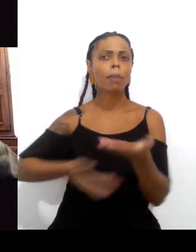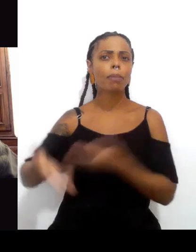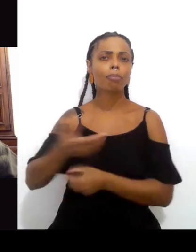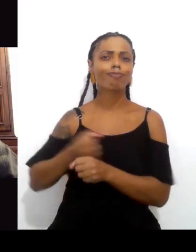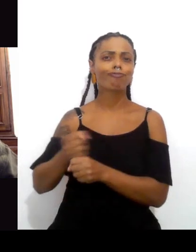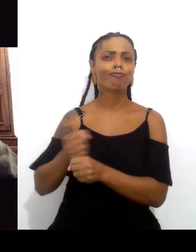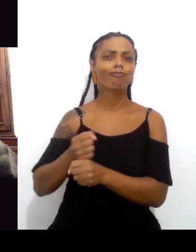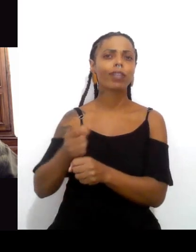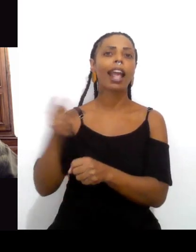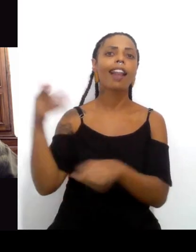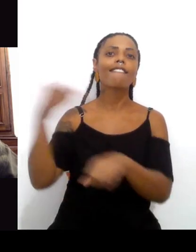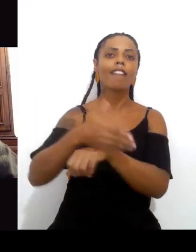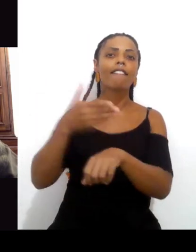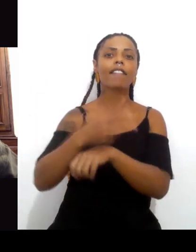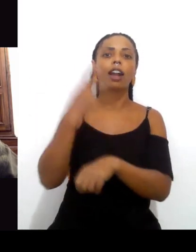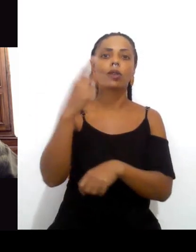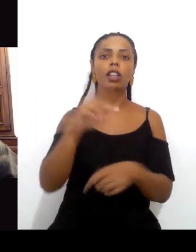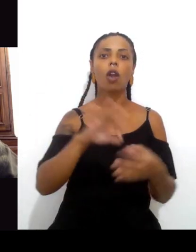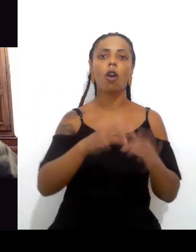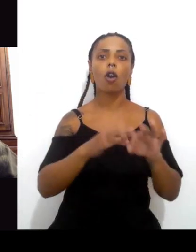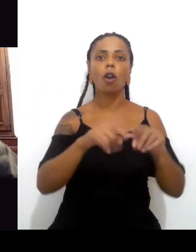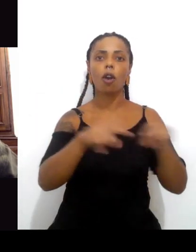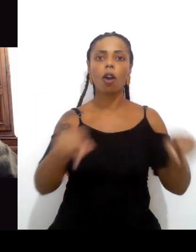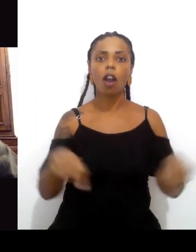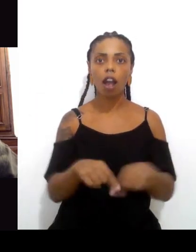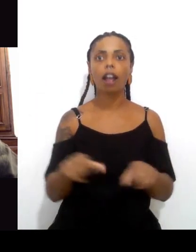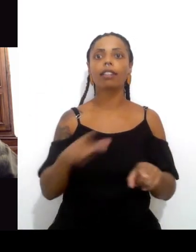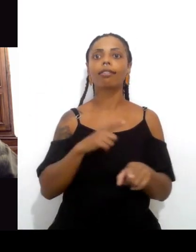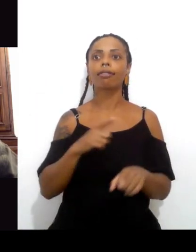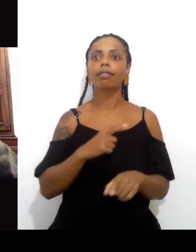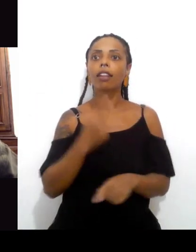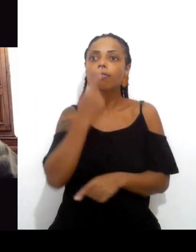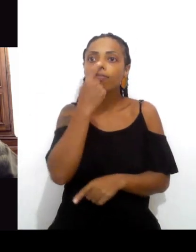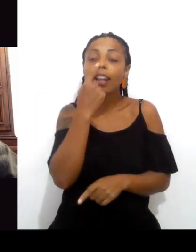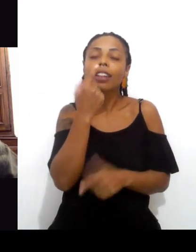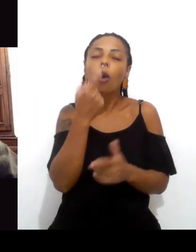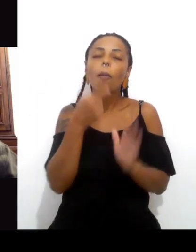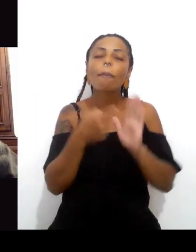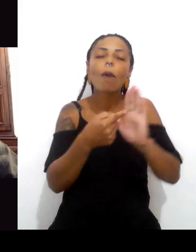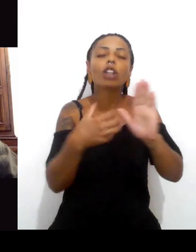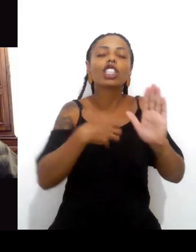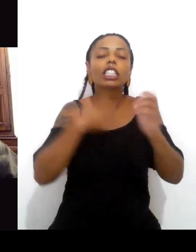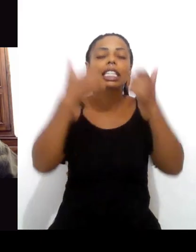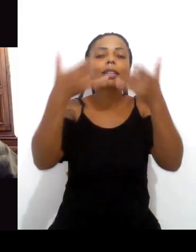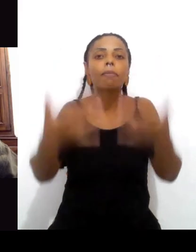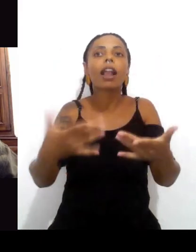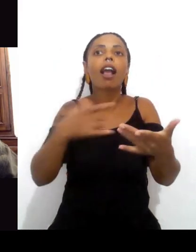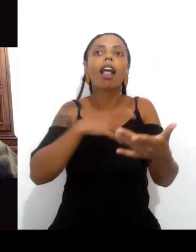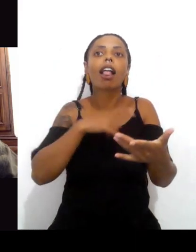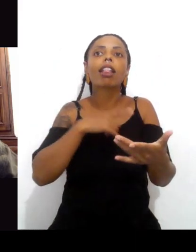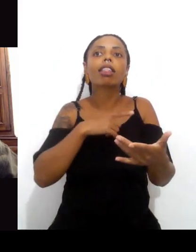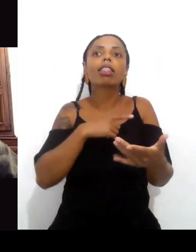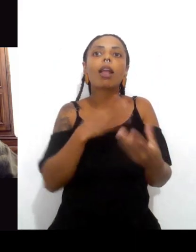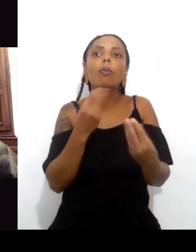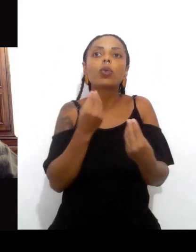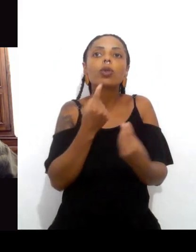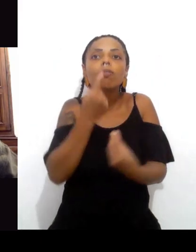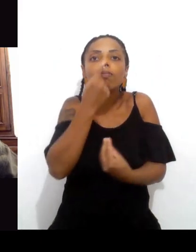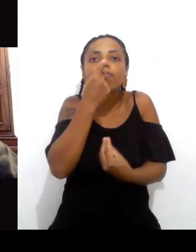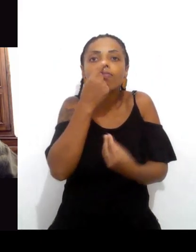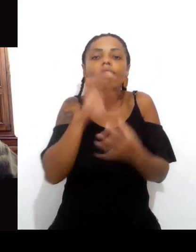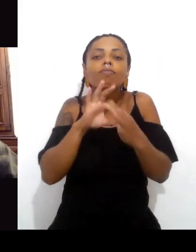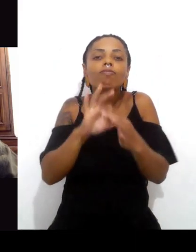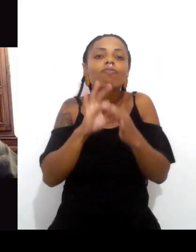tinha uma relação próxima ao que traz um caráter mais intimista né mas íntimo para essas biografias não apenas